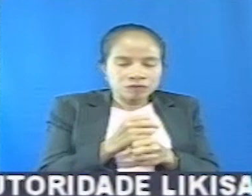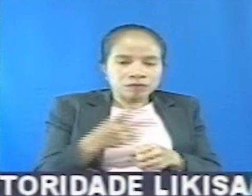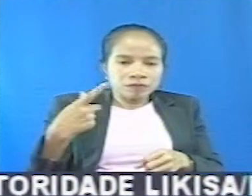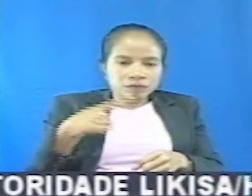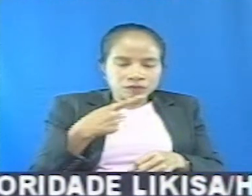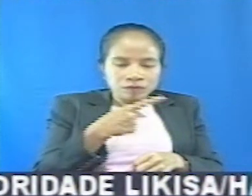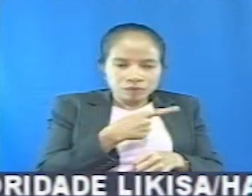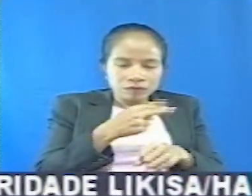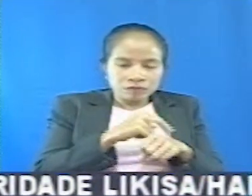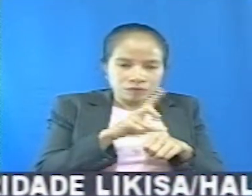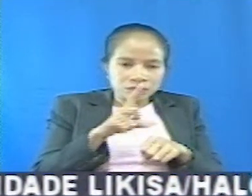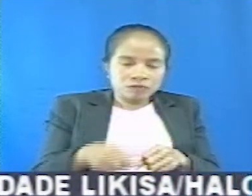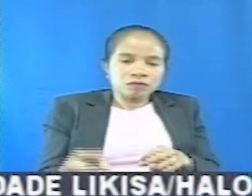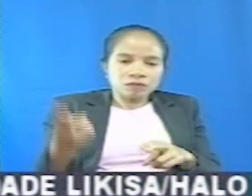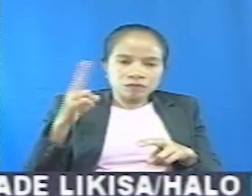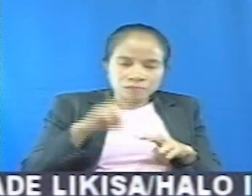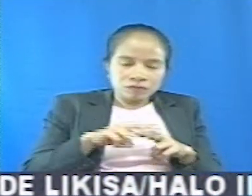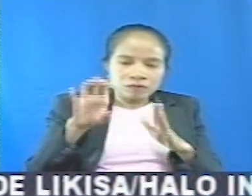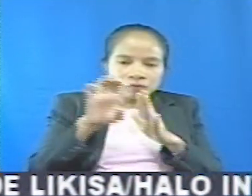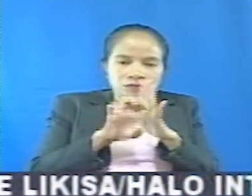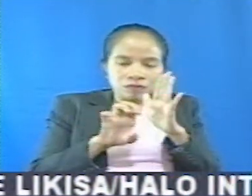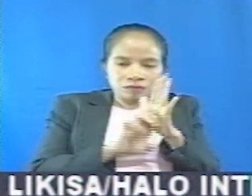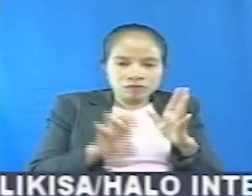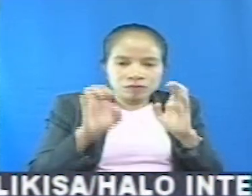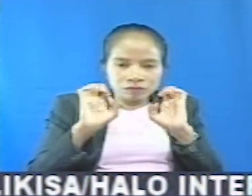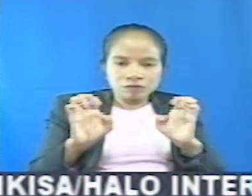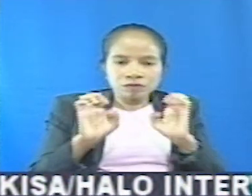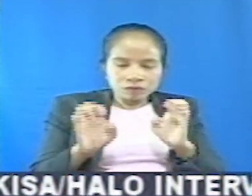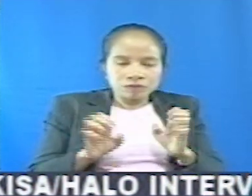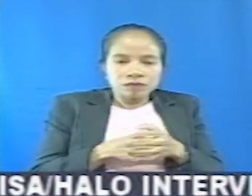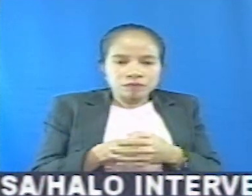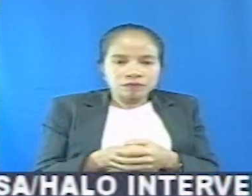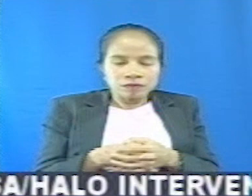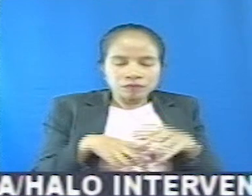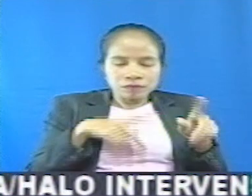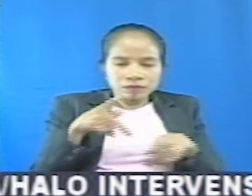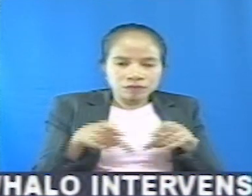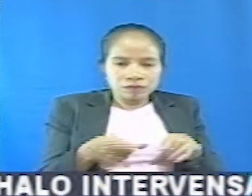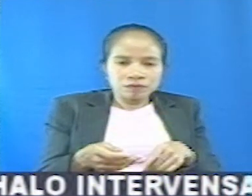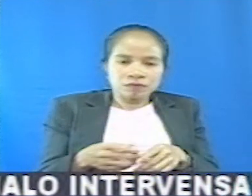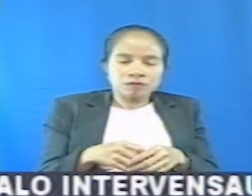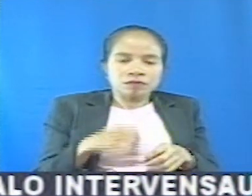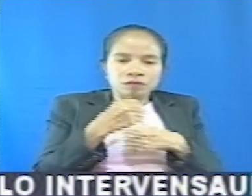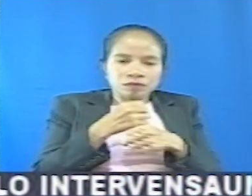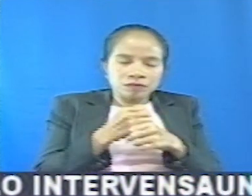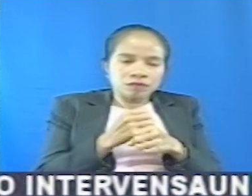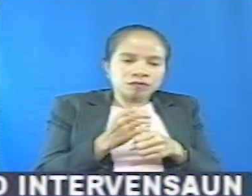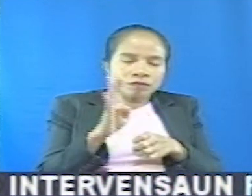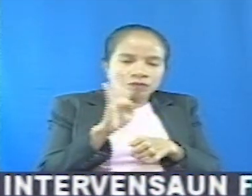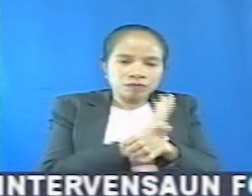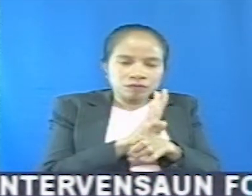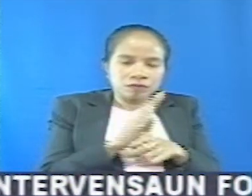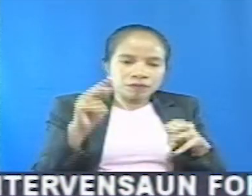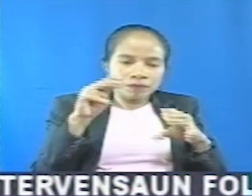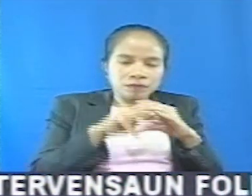parlamento nacional ho di extende estado de emergencia. Cidadão sira nebe halo negócio iha mercado